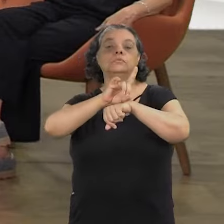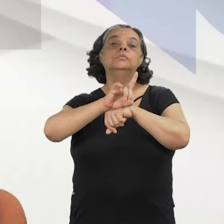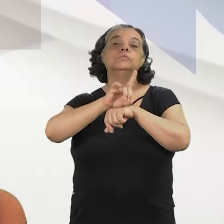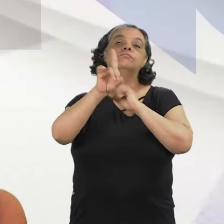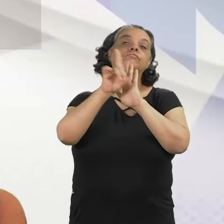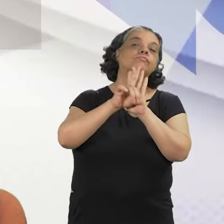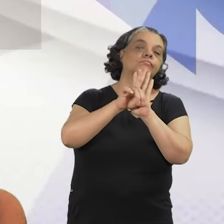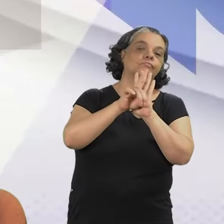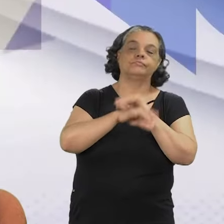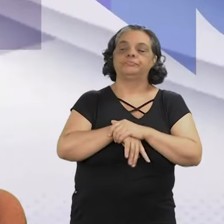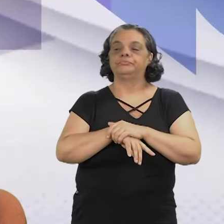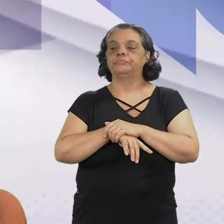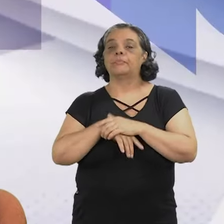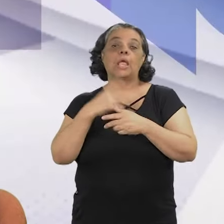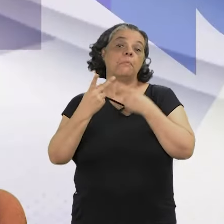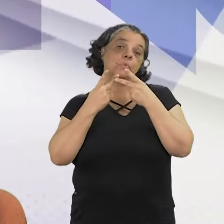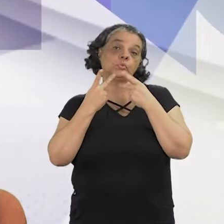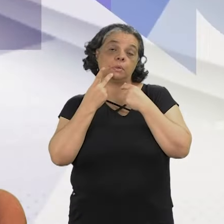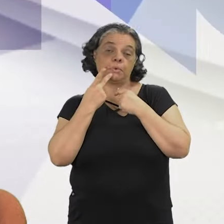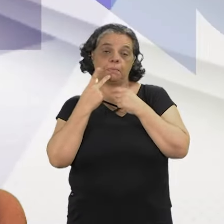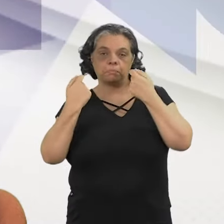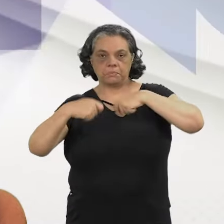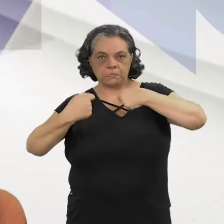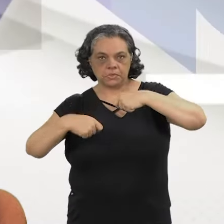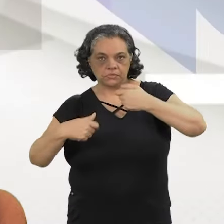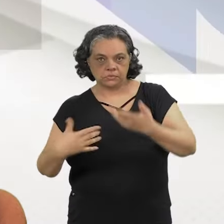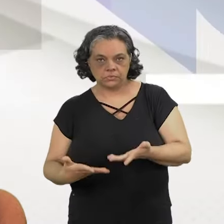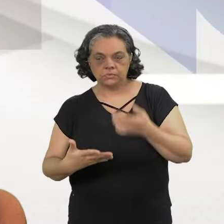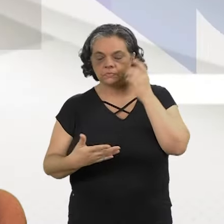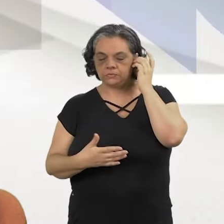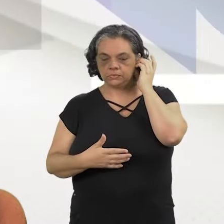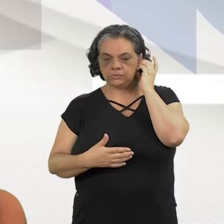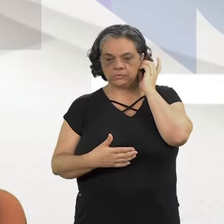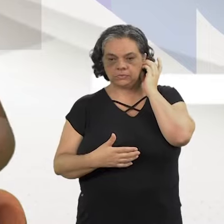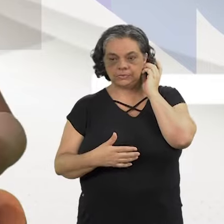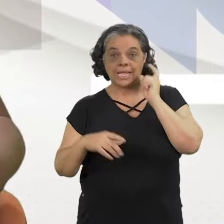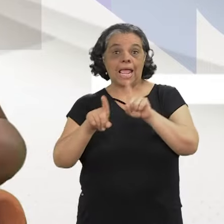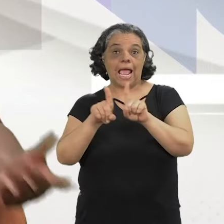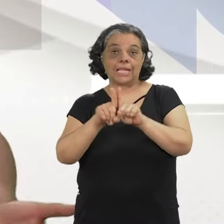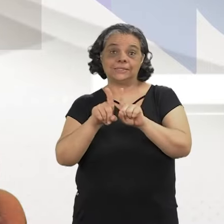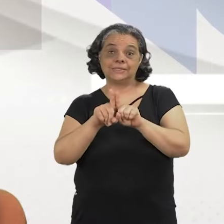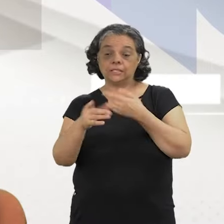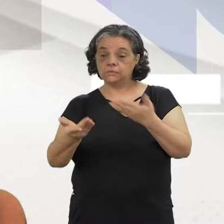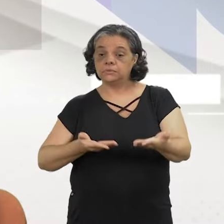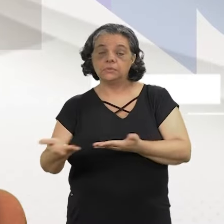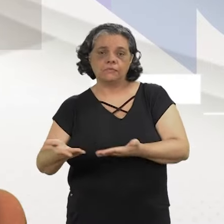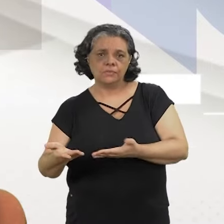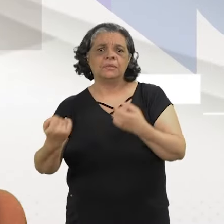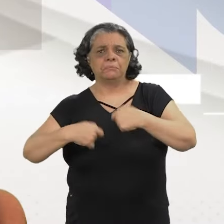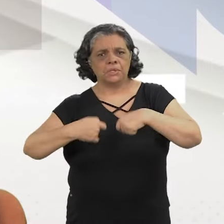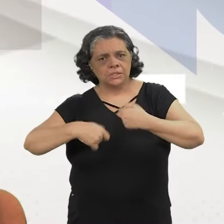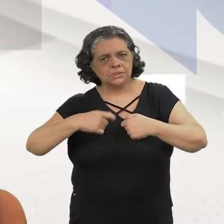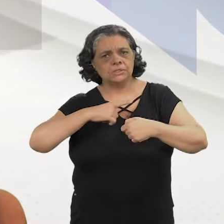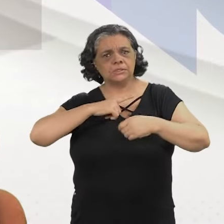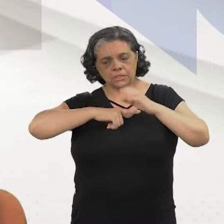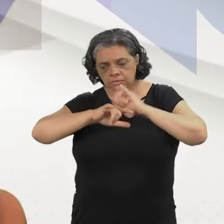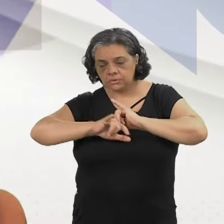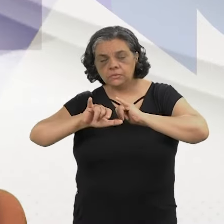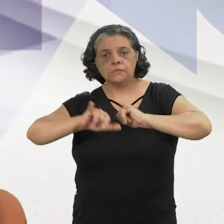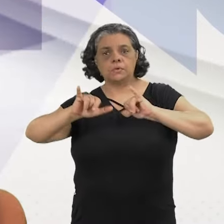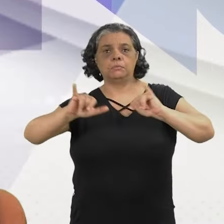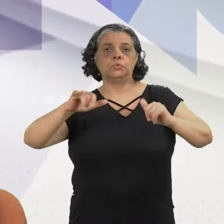direito eu acho que é muito também pelo que a gente precisa inclusive até de serviços né a gente precisa